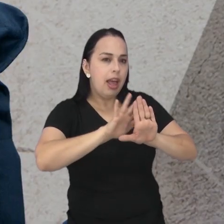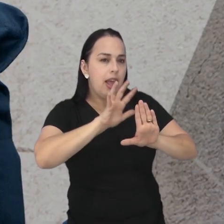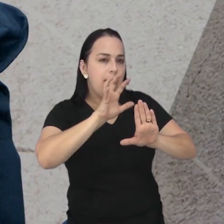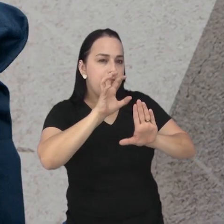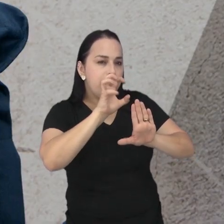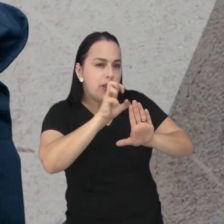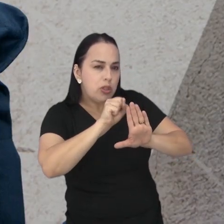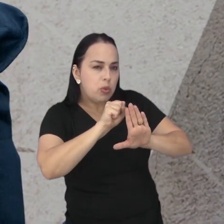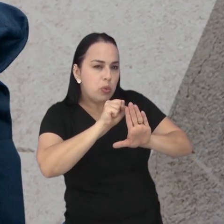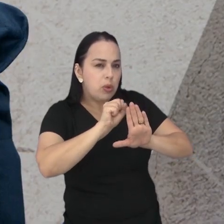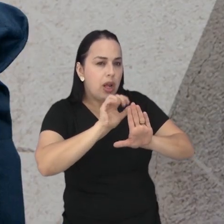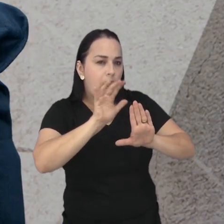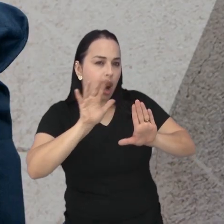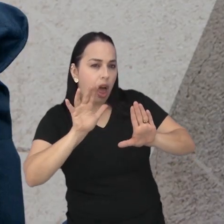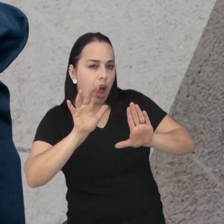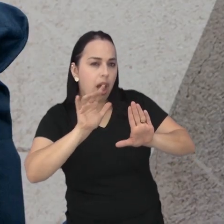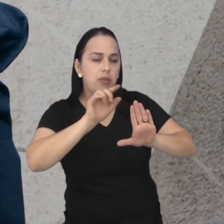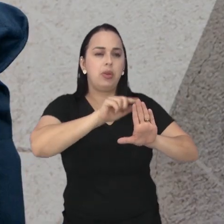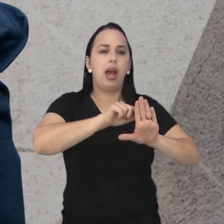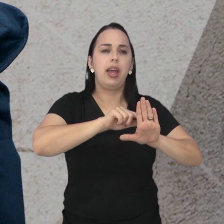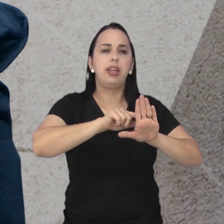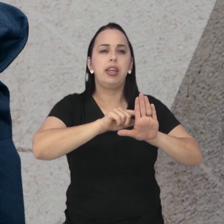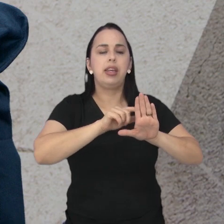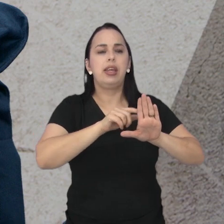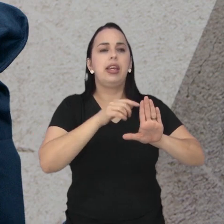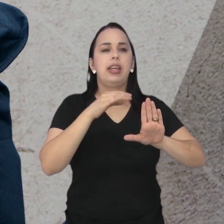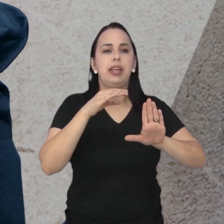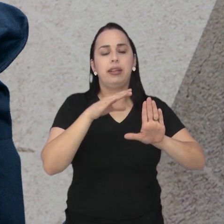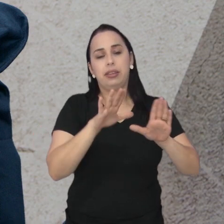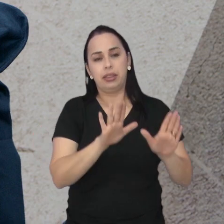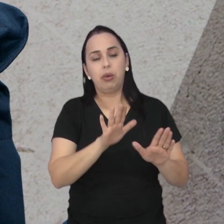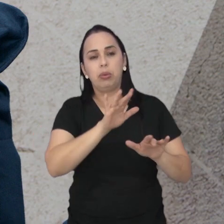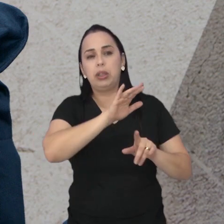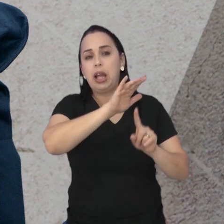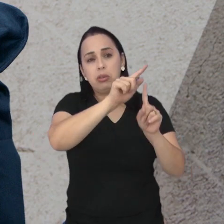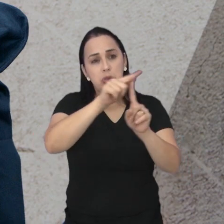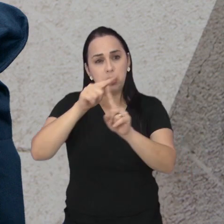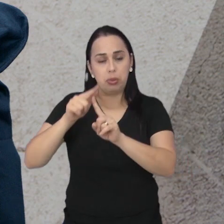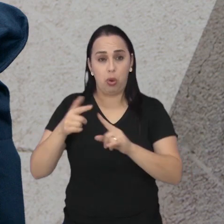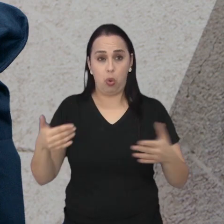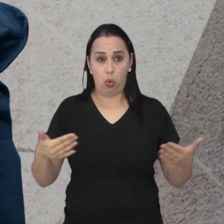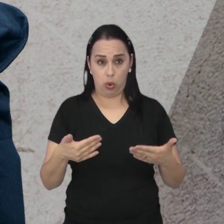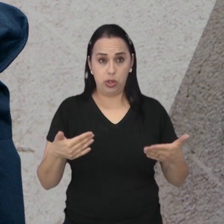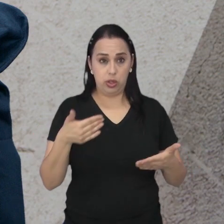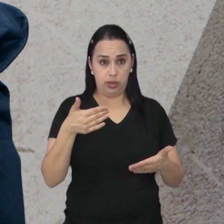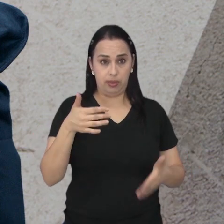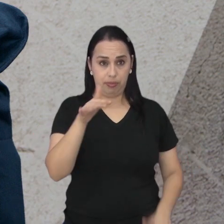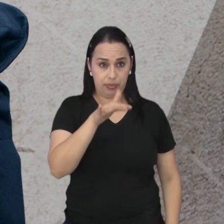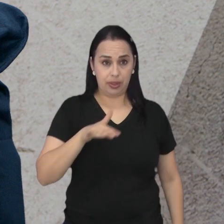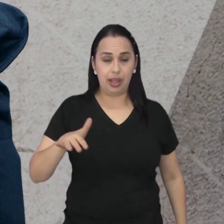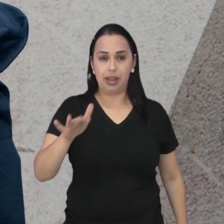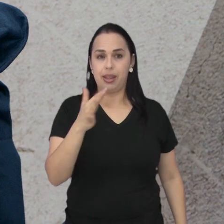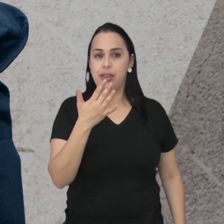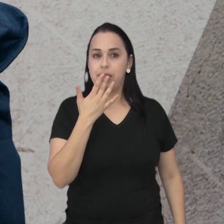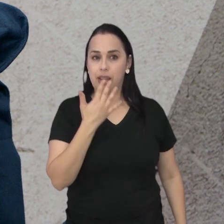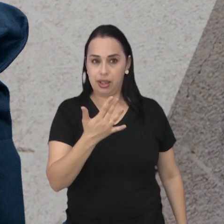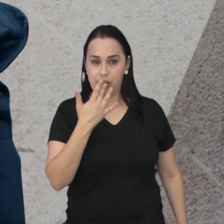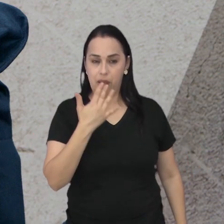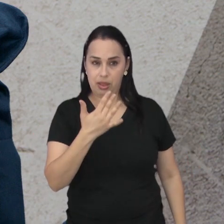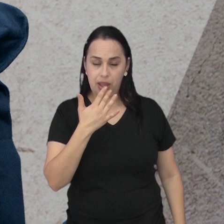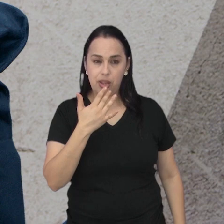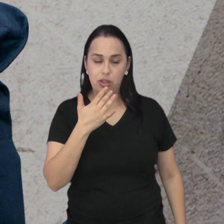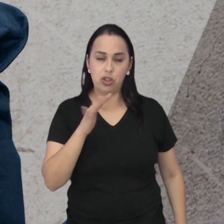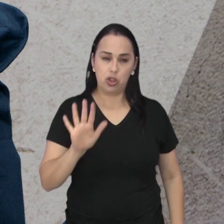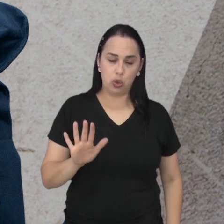tinta, um tipo de colorimetria. Existem, hoje no mercado, as tintas inorgânicas,